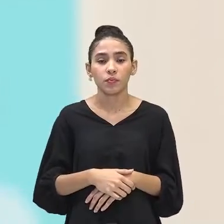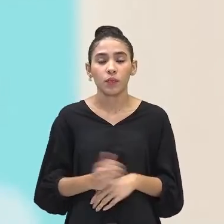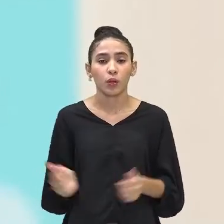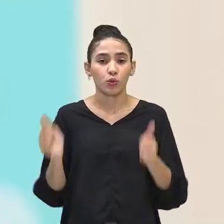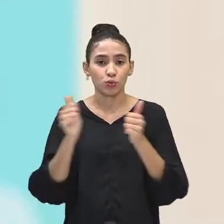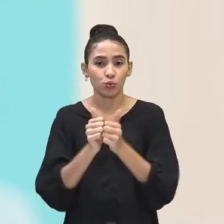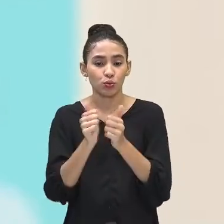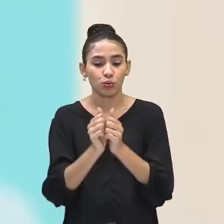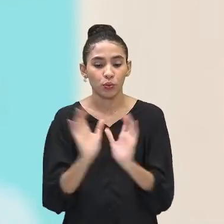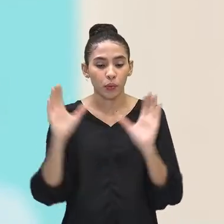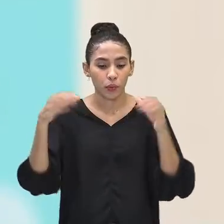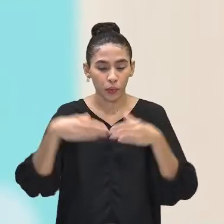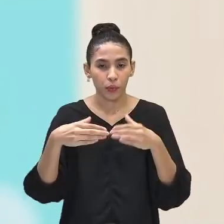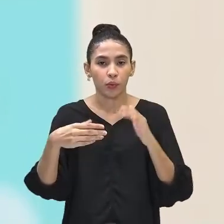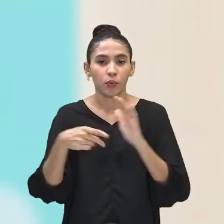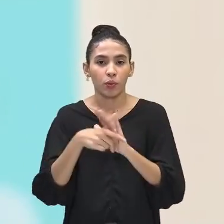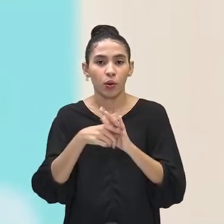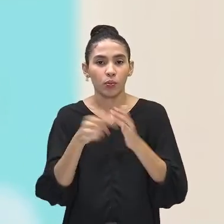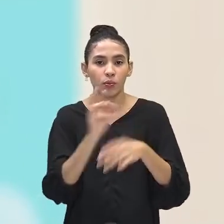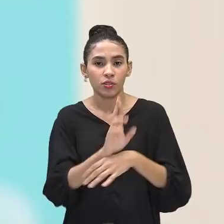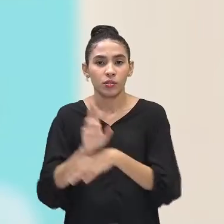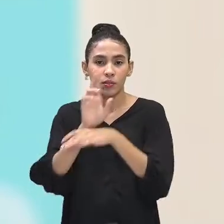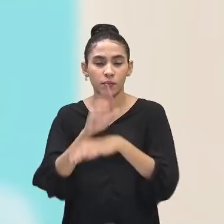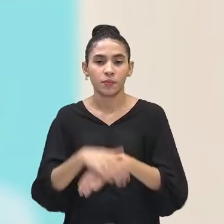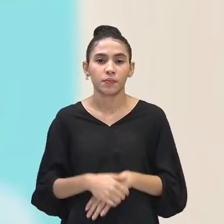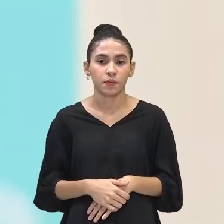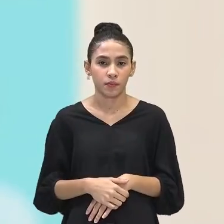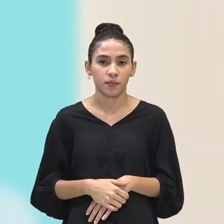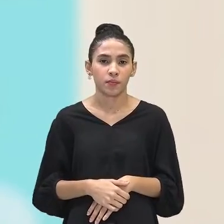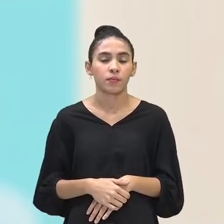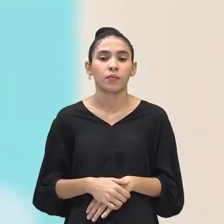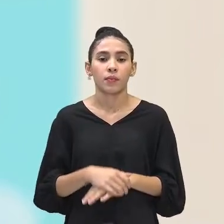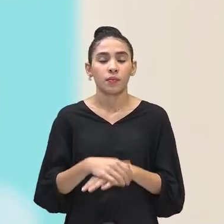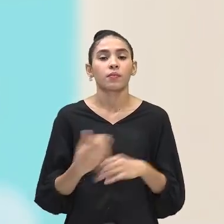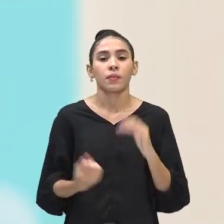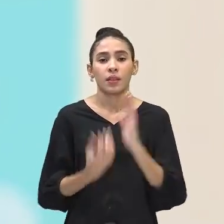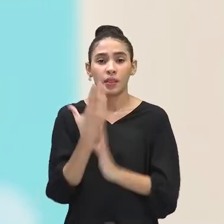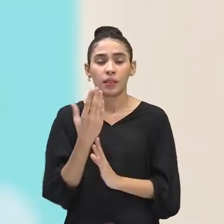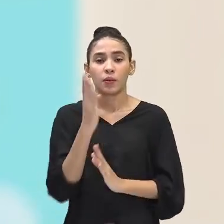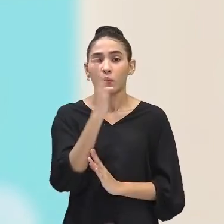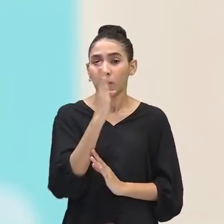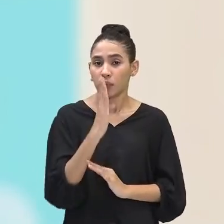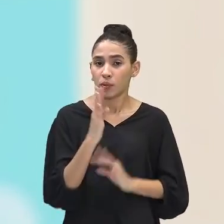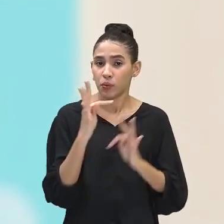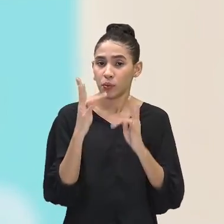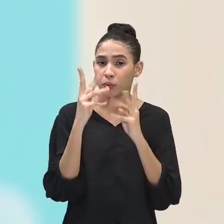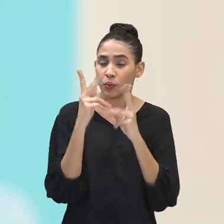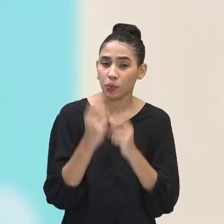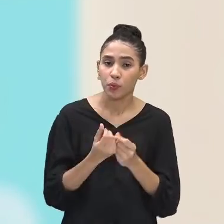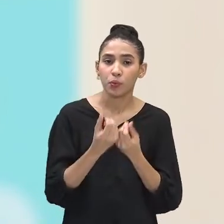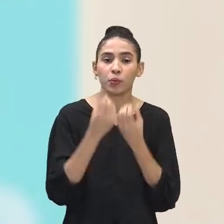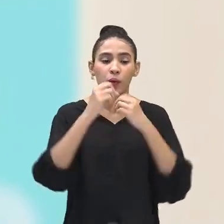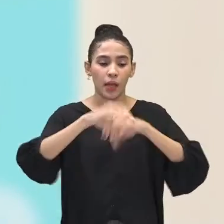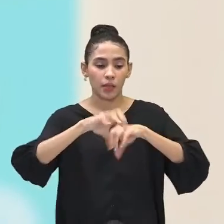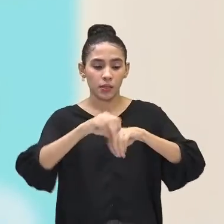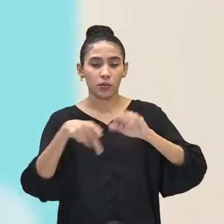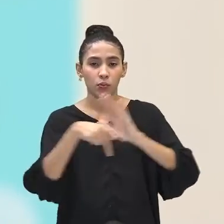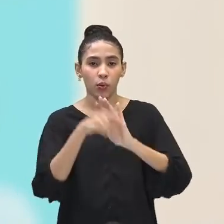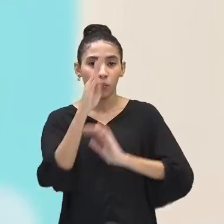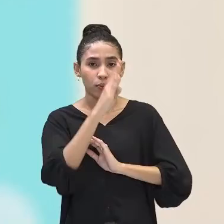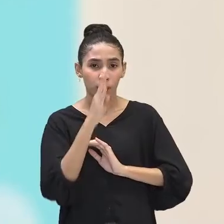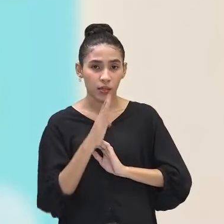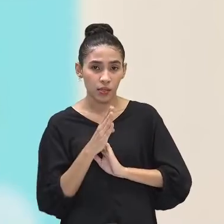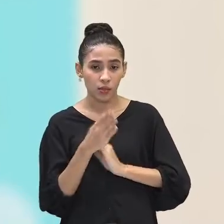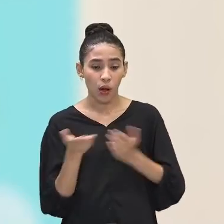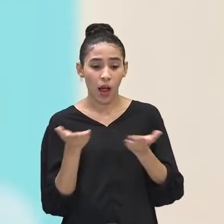outras pessoas ali que eram liderança do Estado, vamos tomar o Brasil e tudo que tem de educação, por exemplo, do Brasil, vai passar a